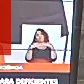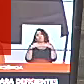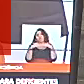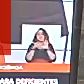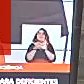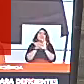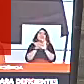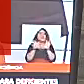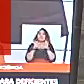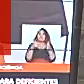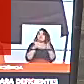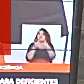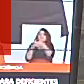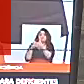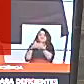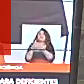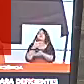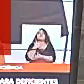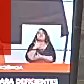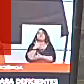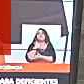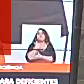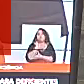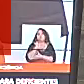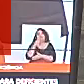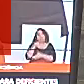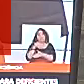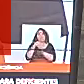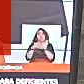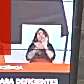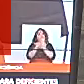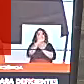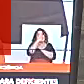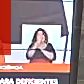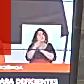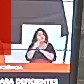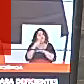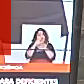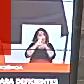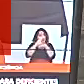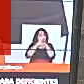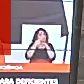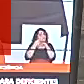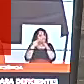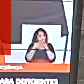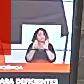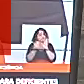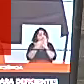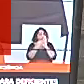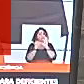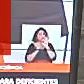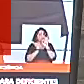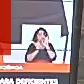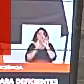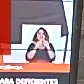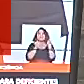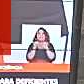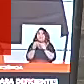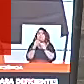diz, que a Constituição fala. Elas são proibidas por conta dessa diminuição do